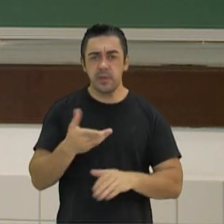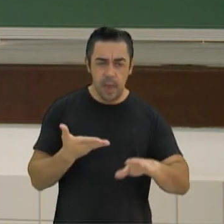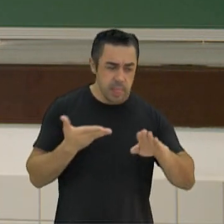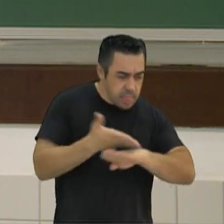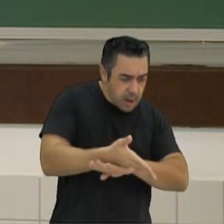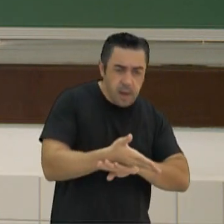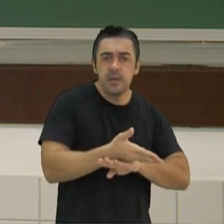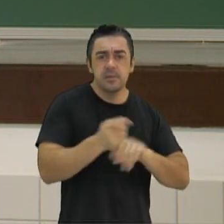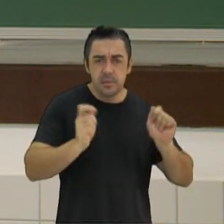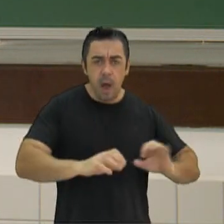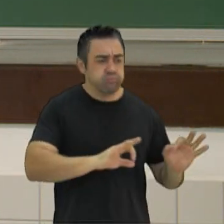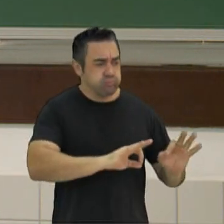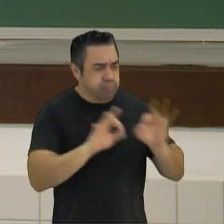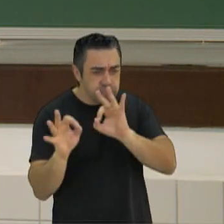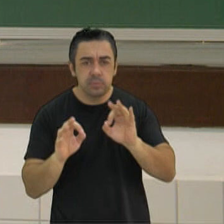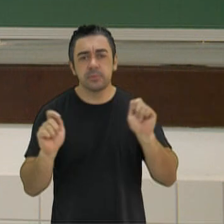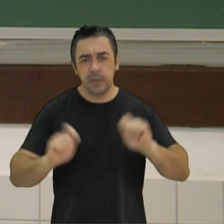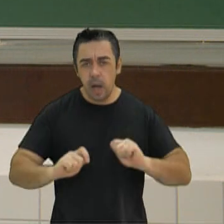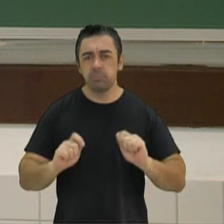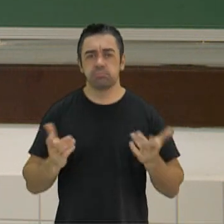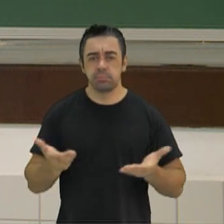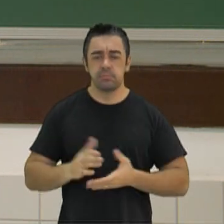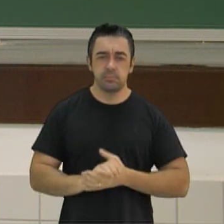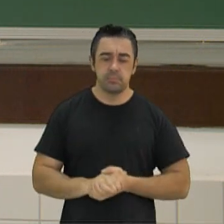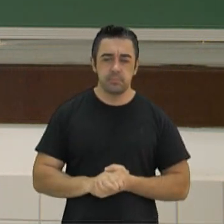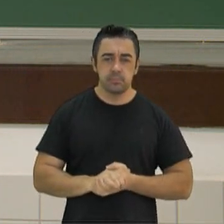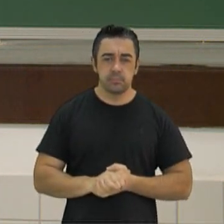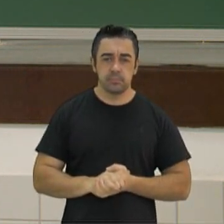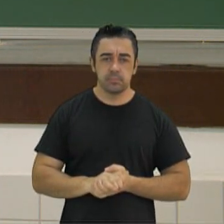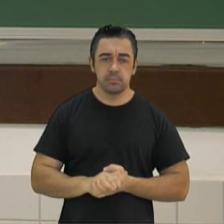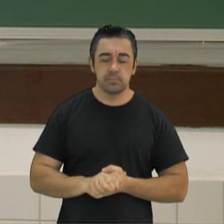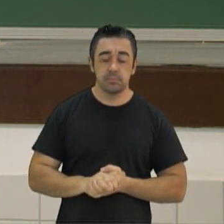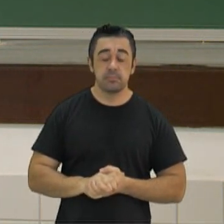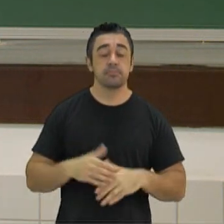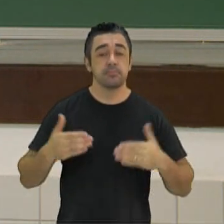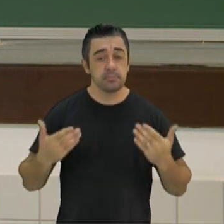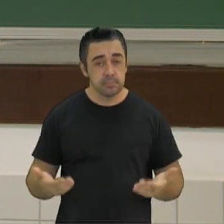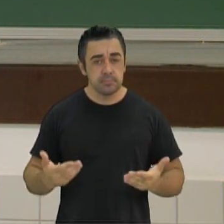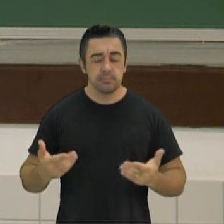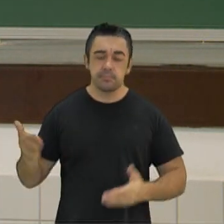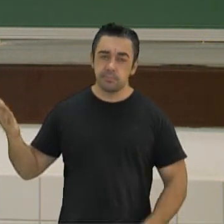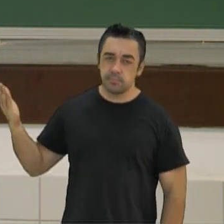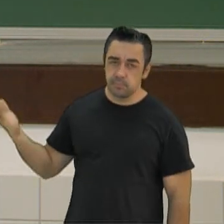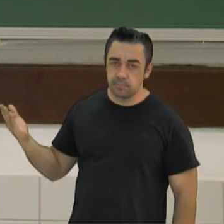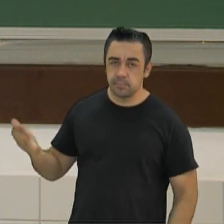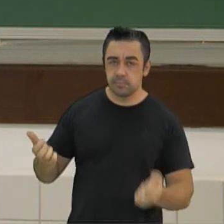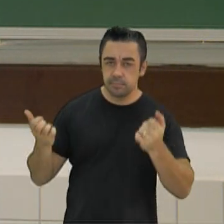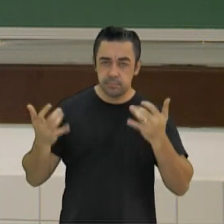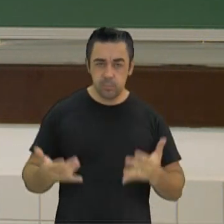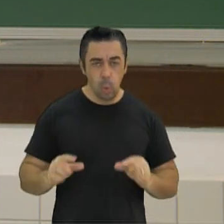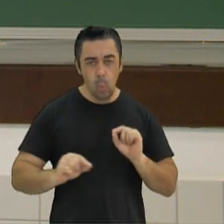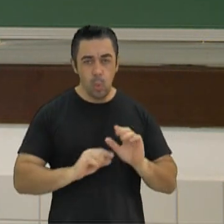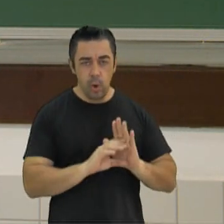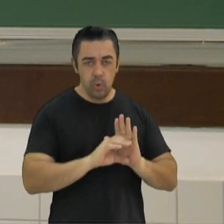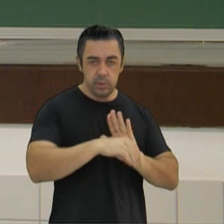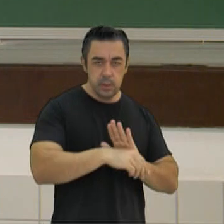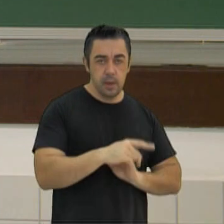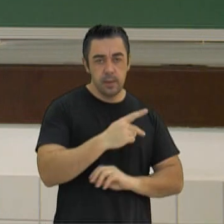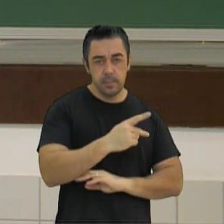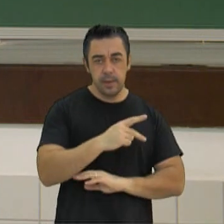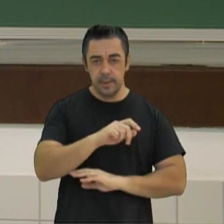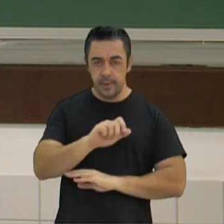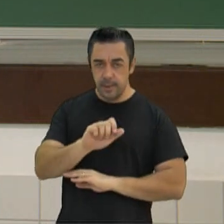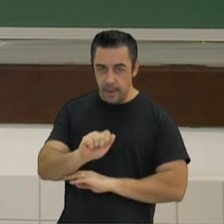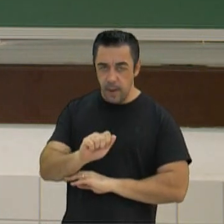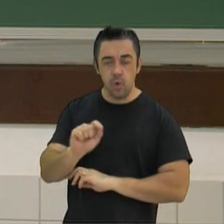que você quiser rever, tá tudo lá, tá? Muito bem. Então aqui eu coloquei a definição de progressão